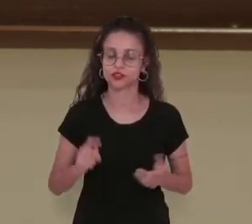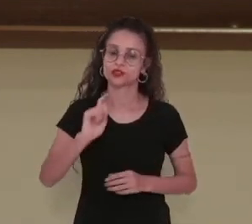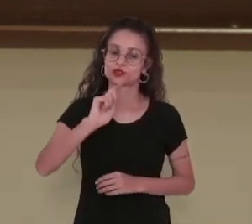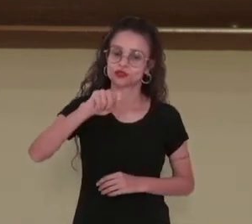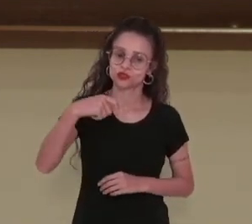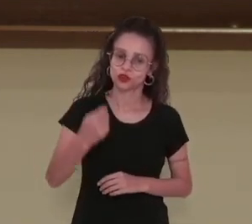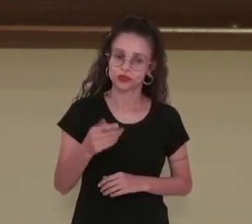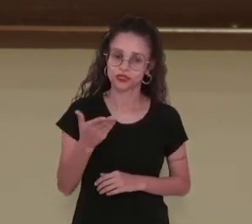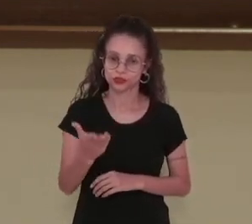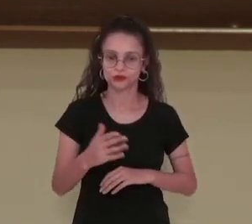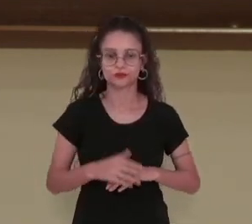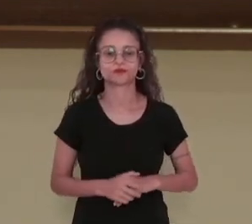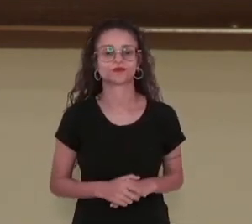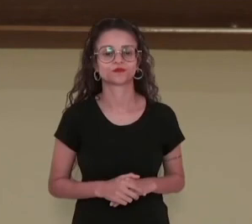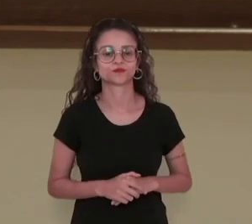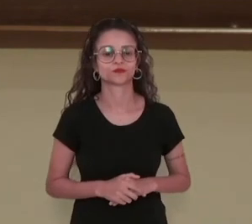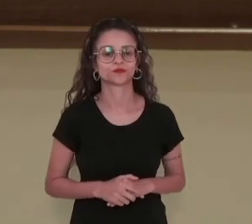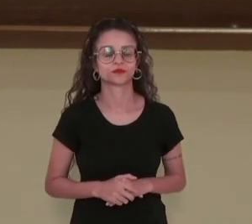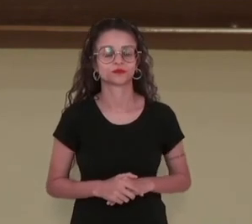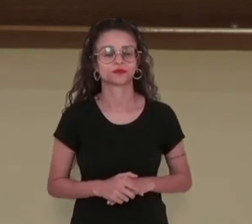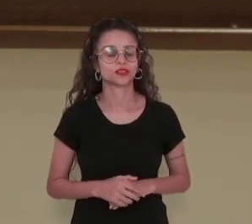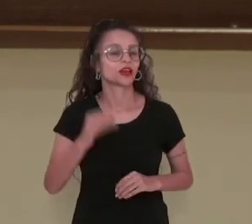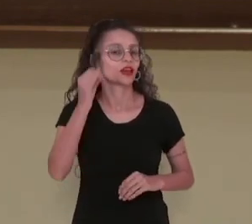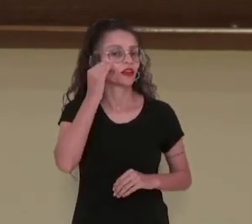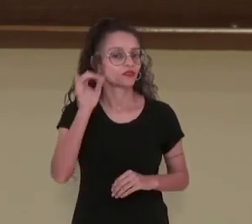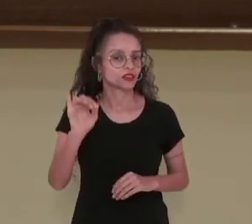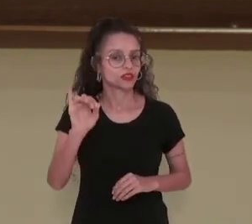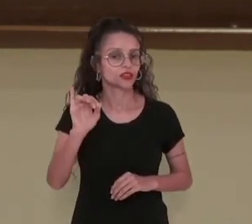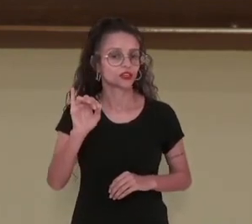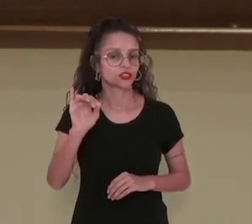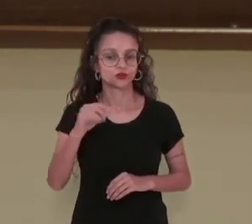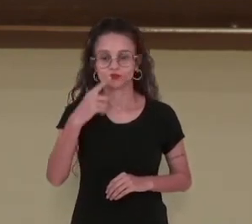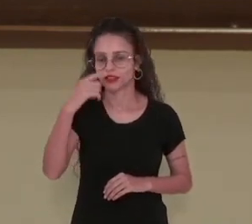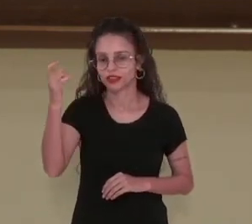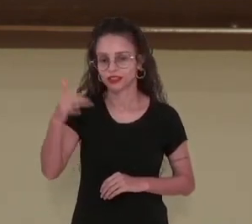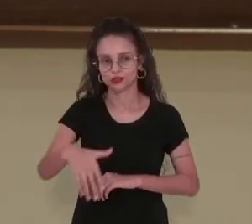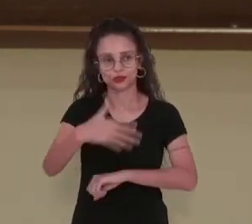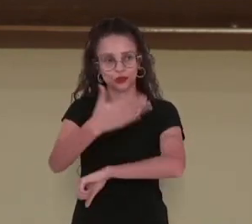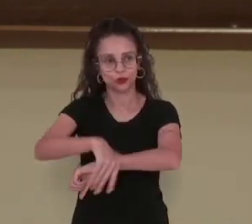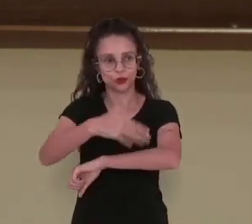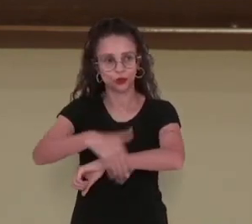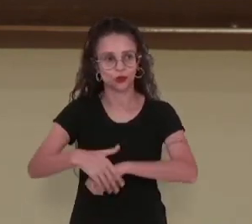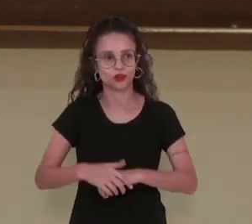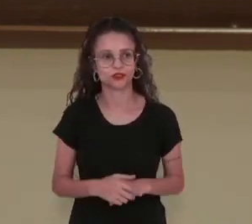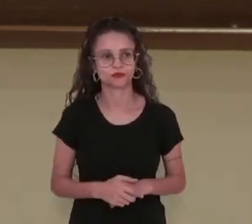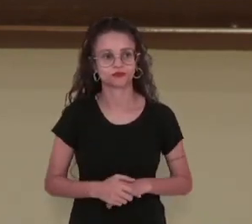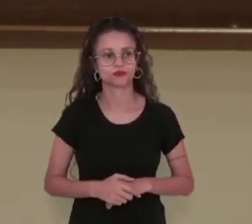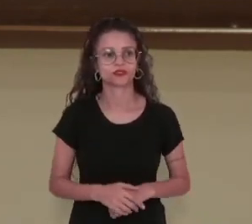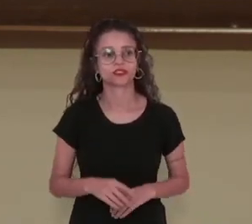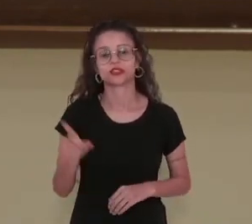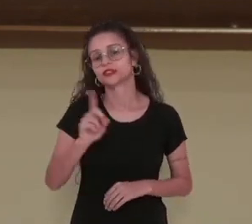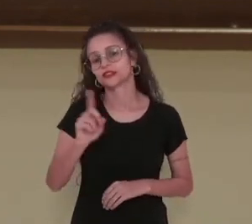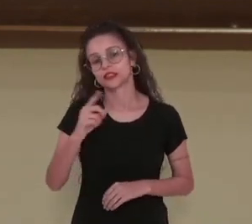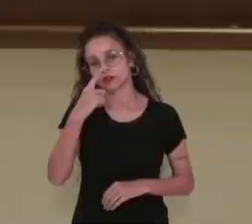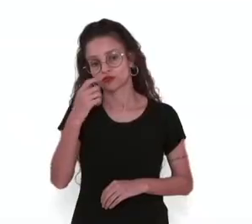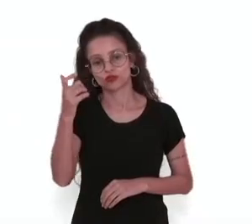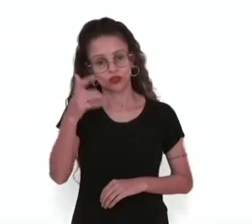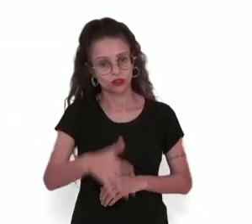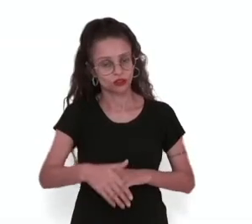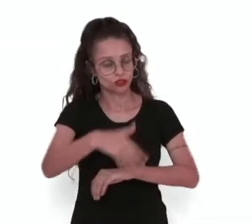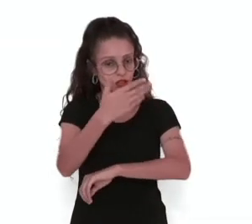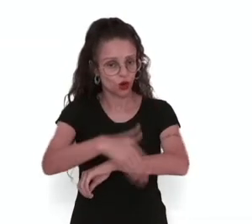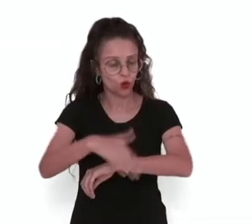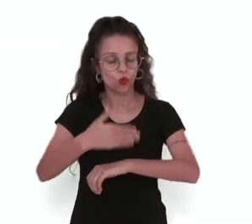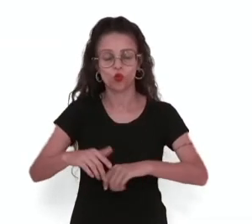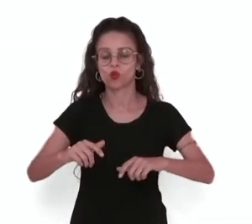respeito disso, né? Evitando o lixo nas ruas. não jogando lixo nas ruas, nos